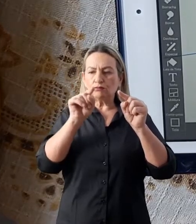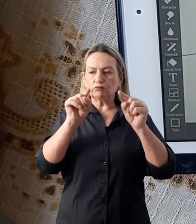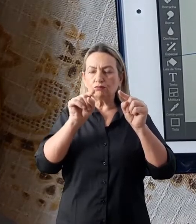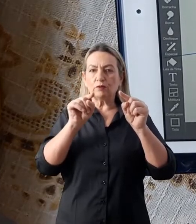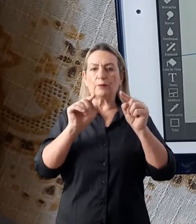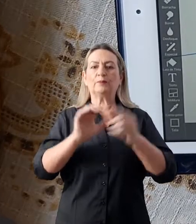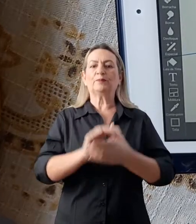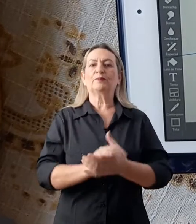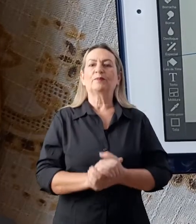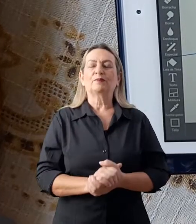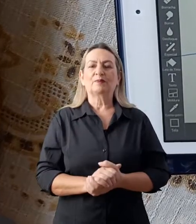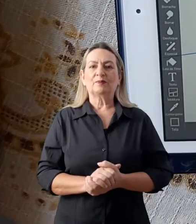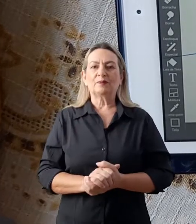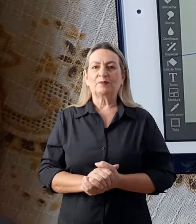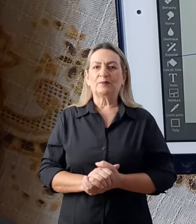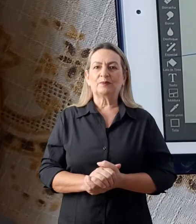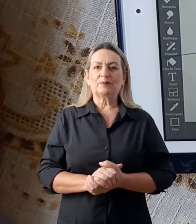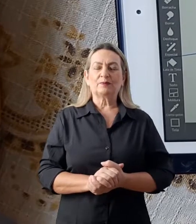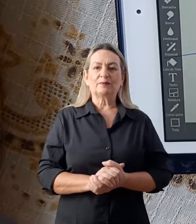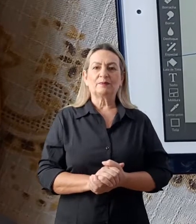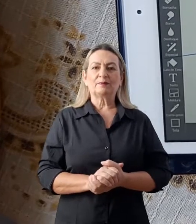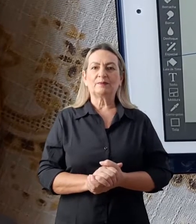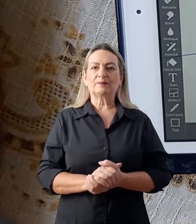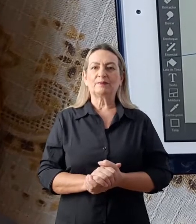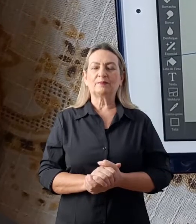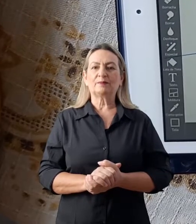Vou diminuir um pouco o pincel.